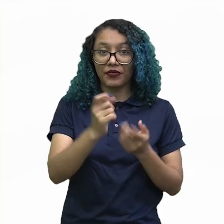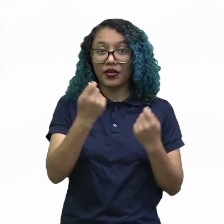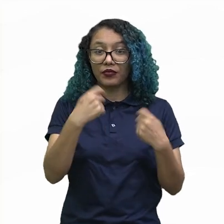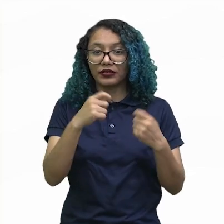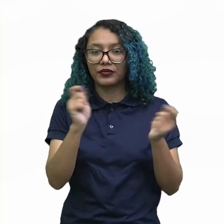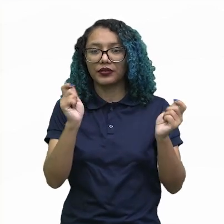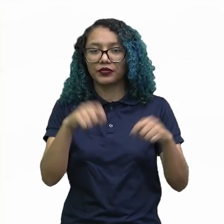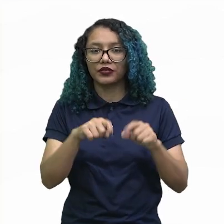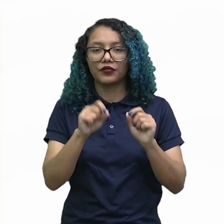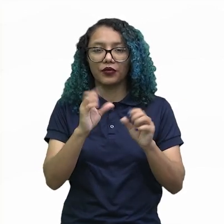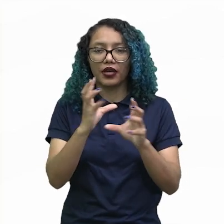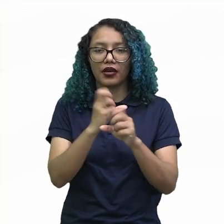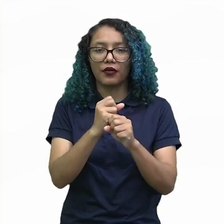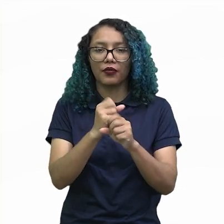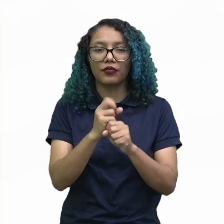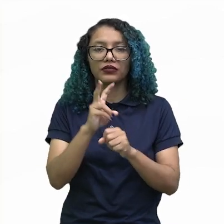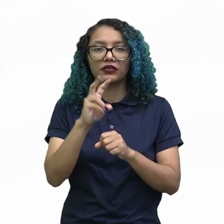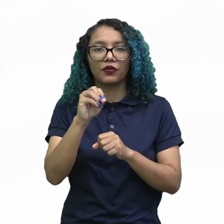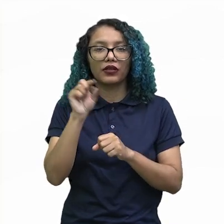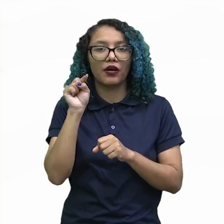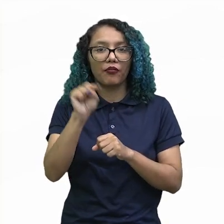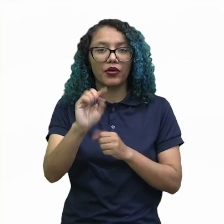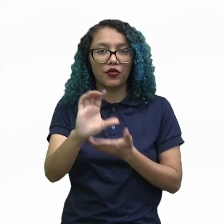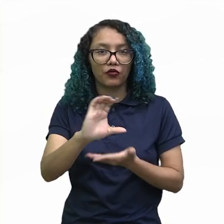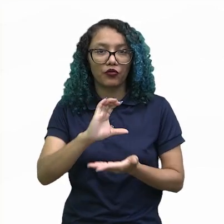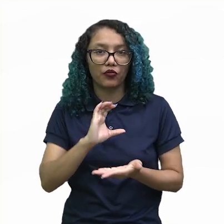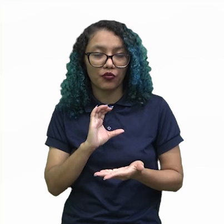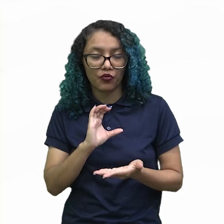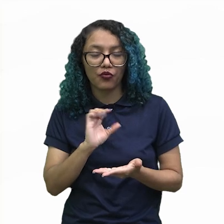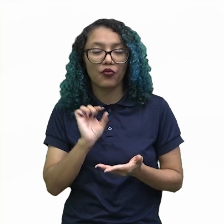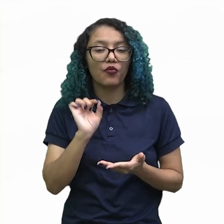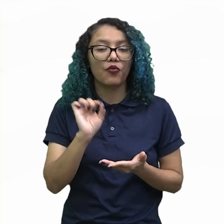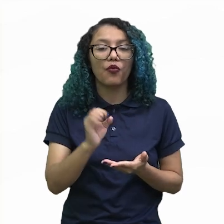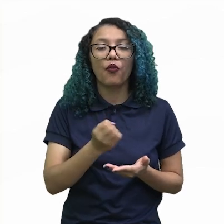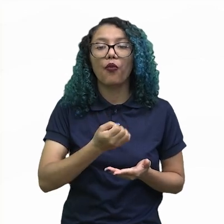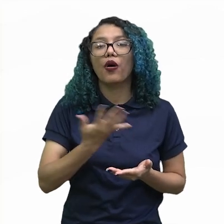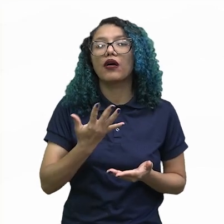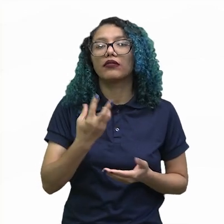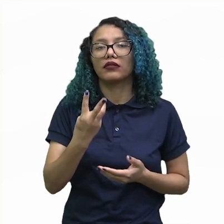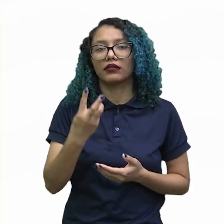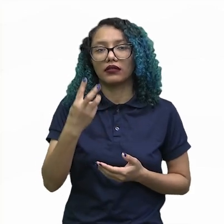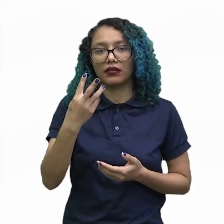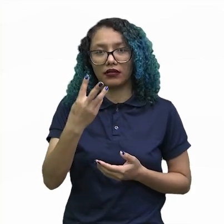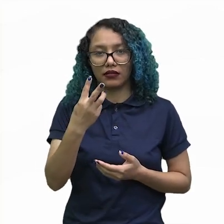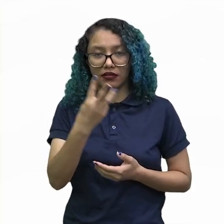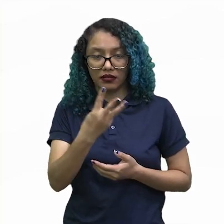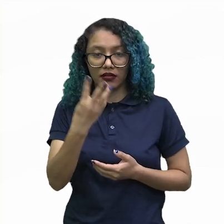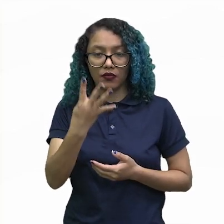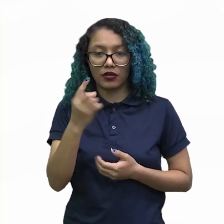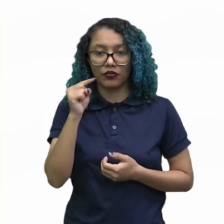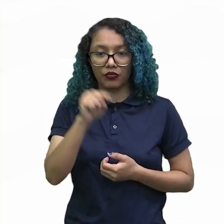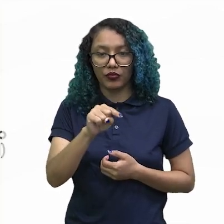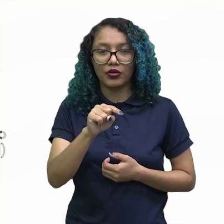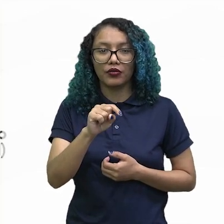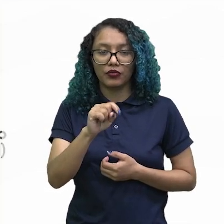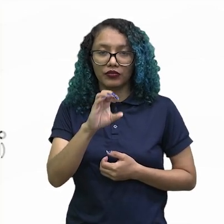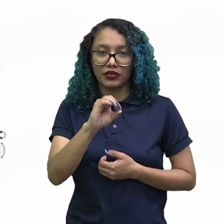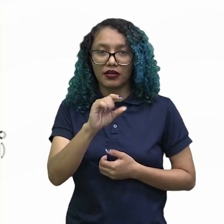gente obtenha esse valor de montante de 50 mil reais é de R$